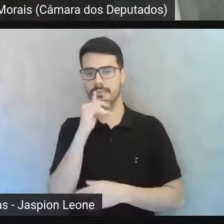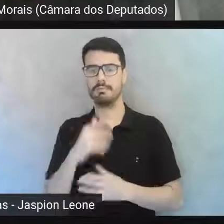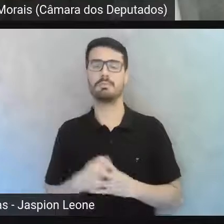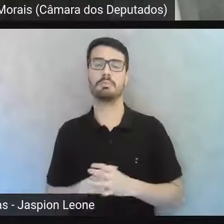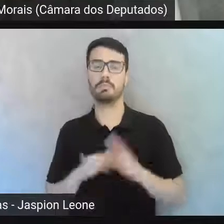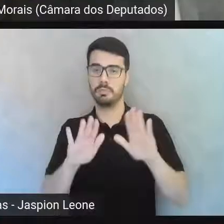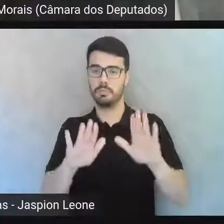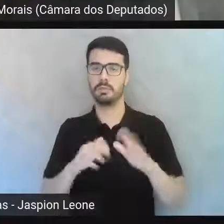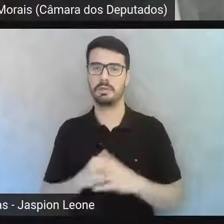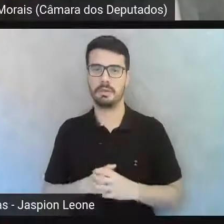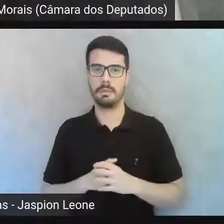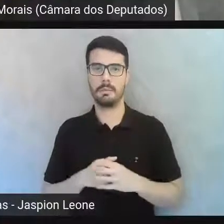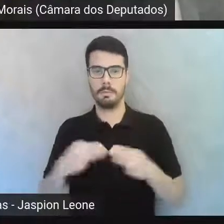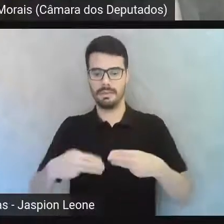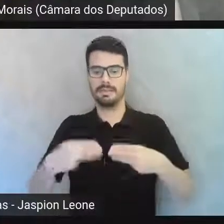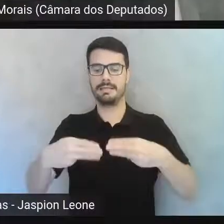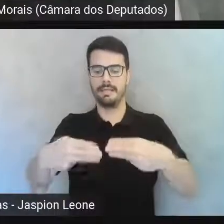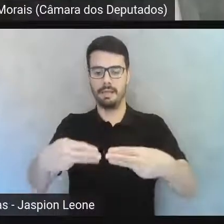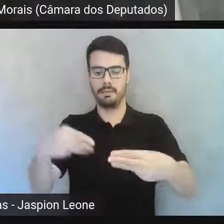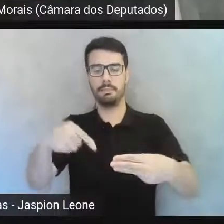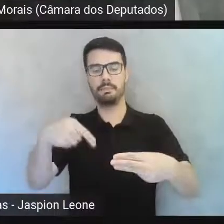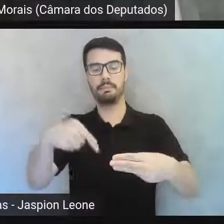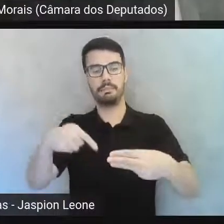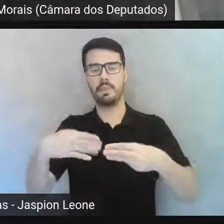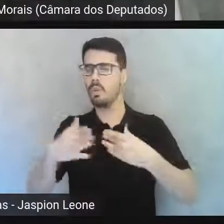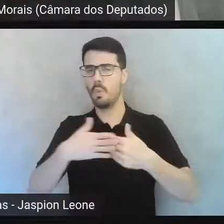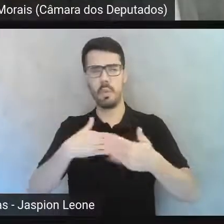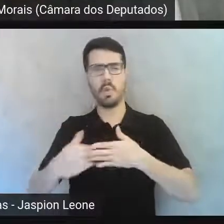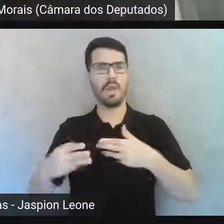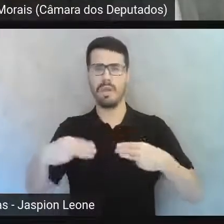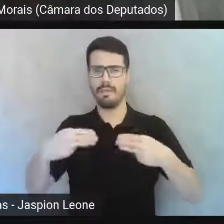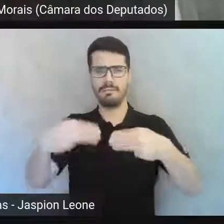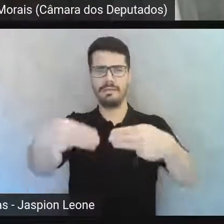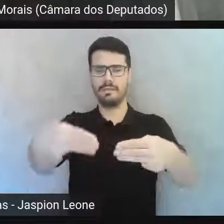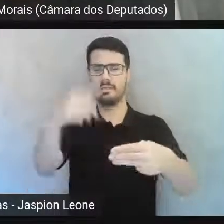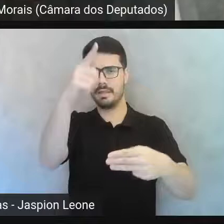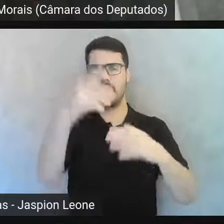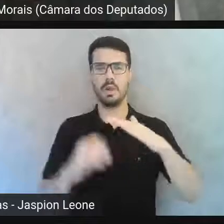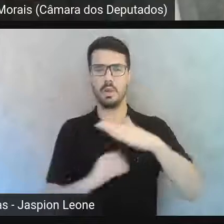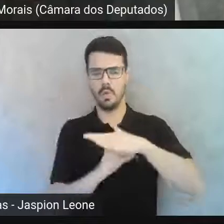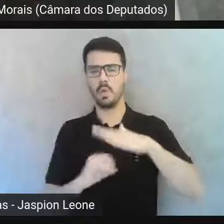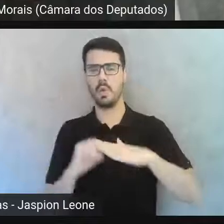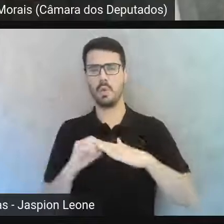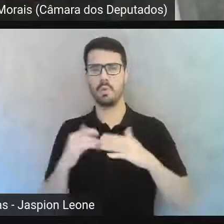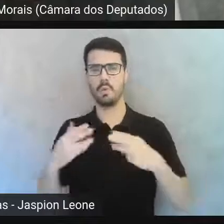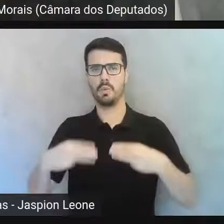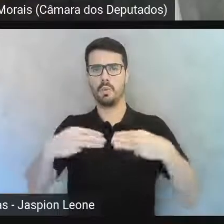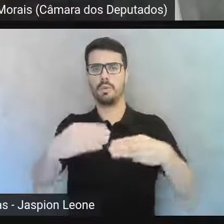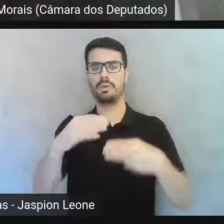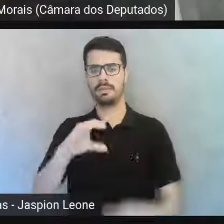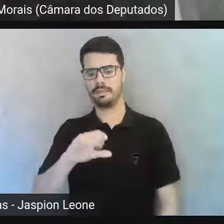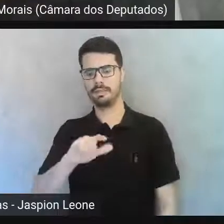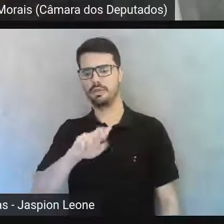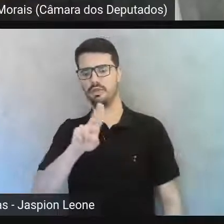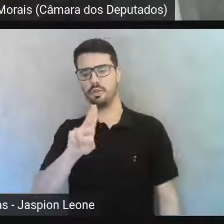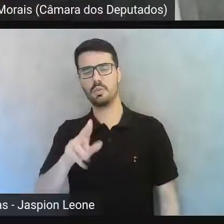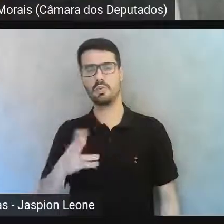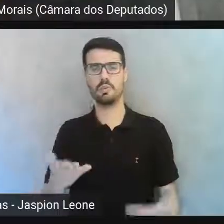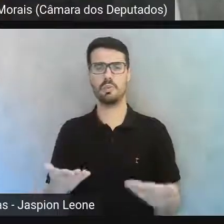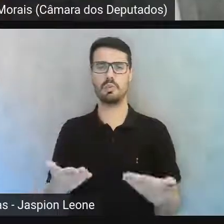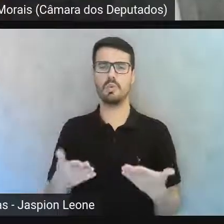no ministério, pega qualquer ministério da Esplanada ou um órgão igual a CGU, órgão